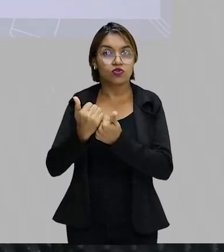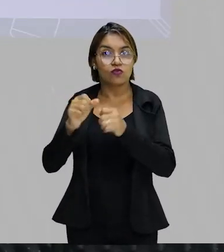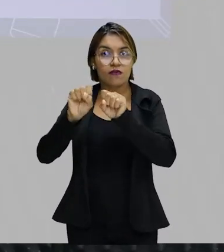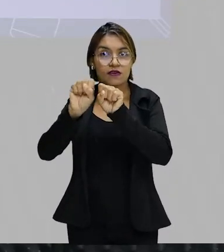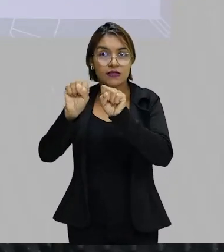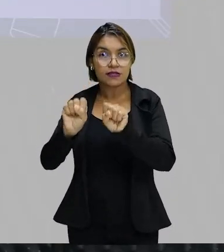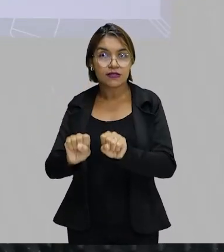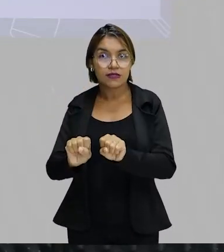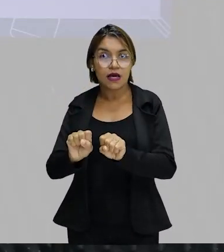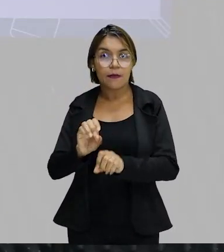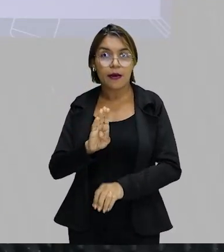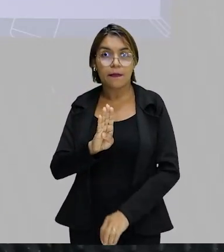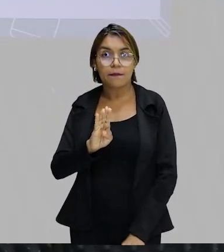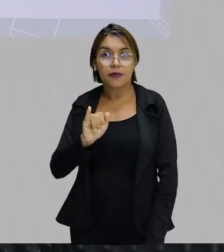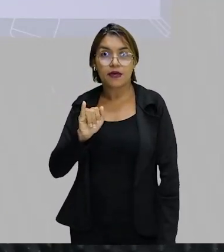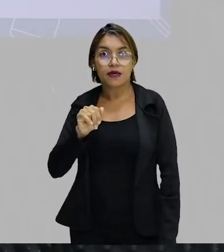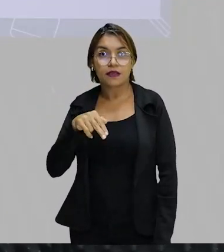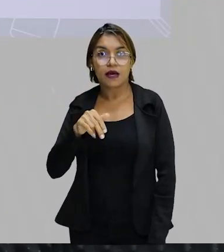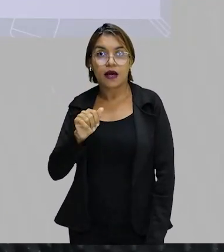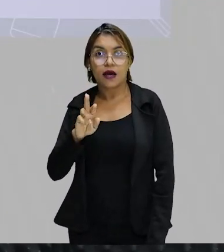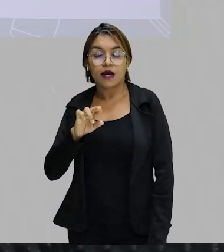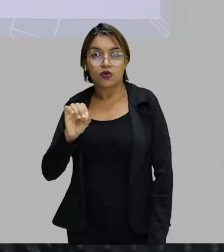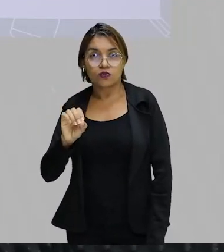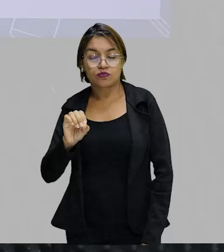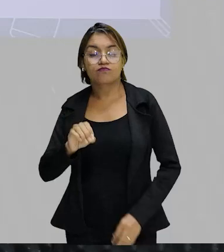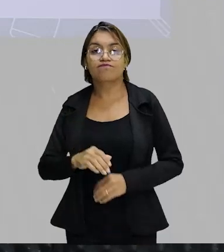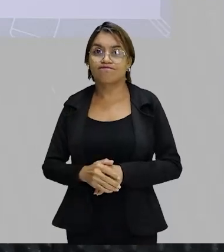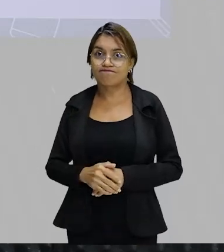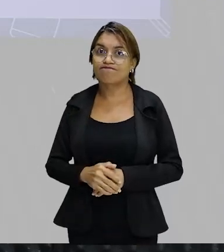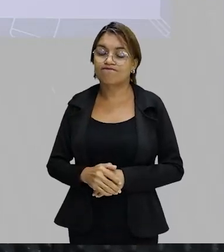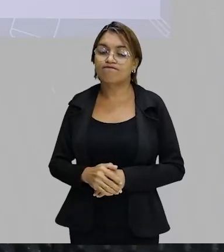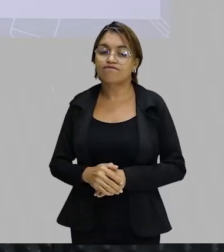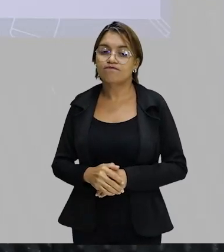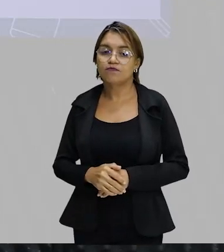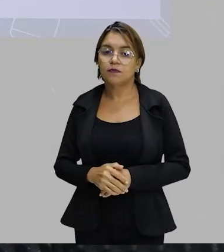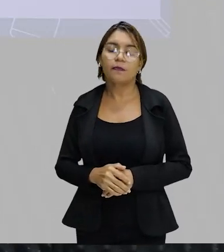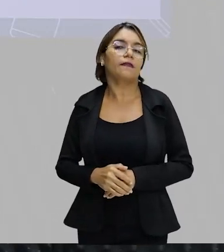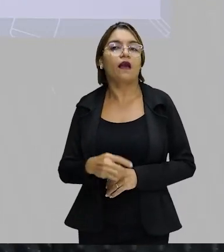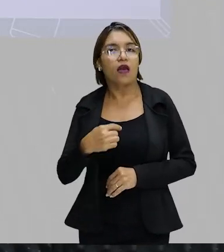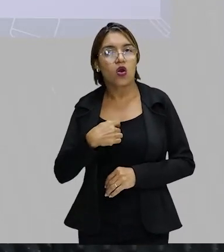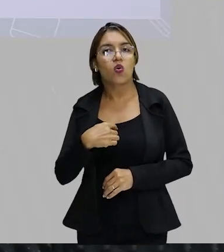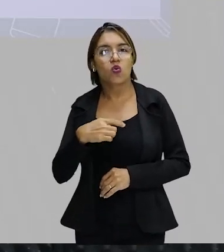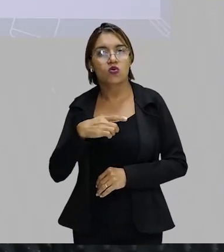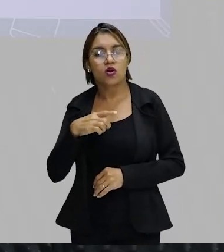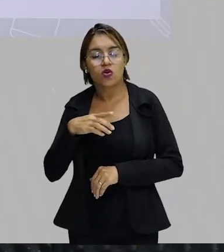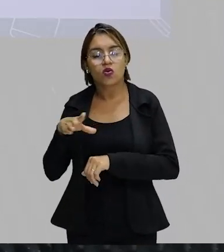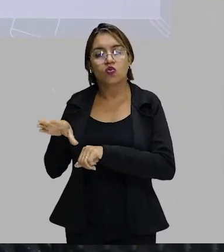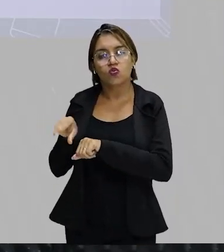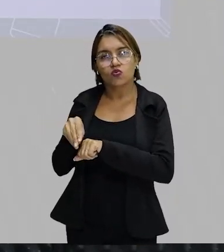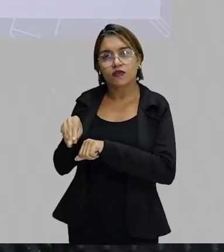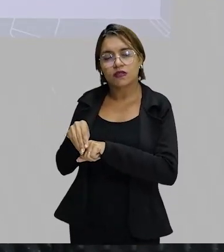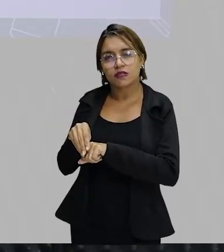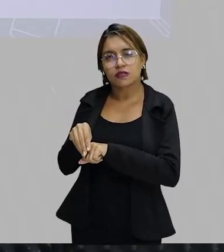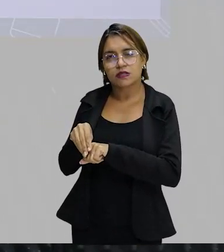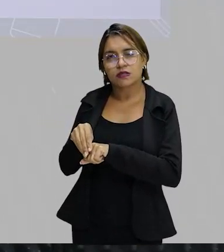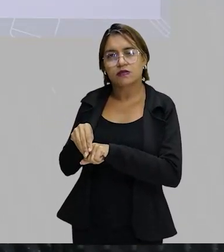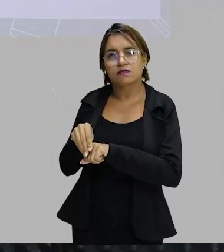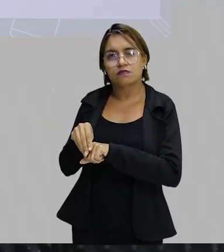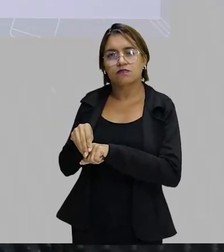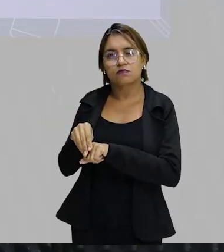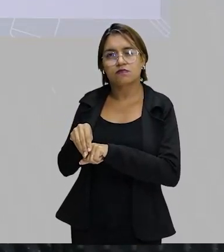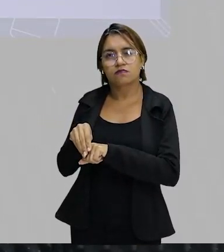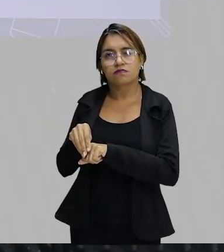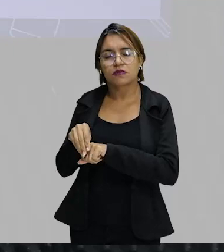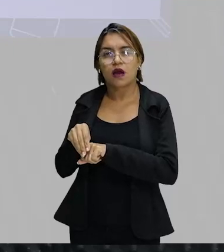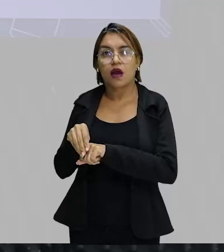ou 1, entendido? Então não estranhem isso, tá bom? Falo pelo conhecimento universitário, vocês podem encontrar lá e dizer assim, ah, a professor